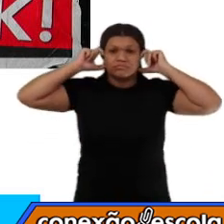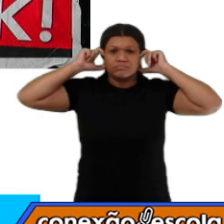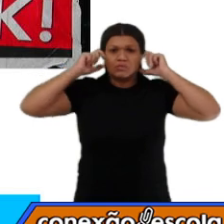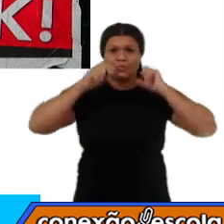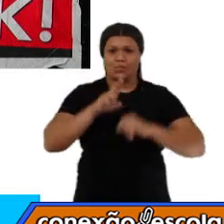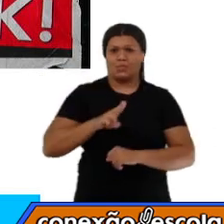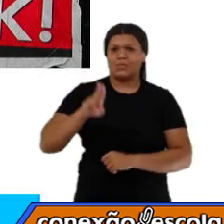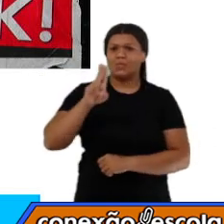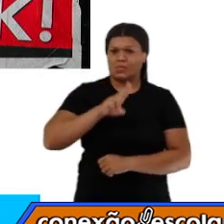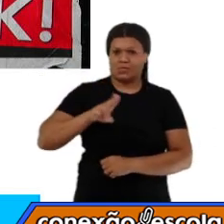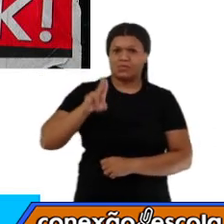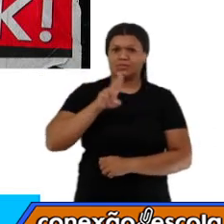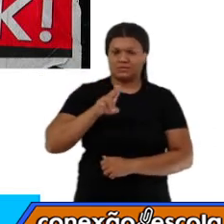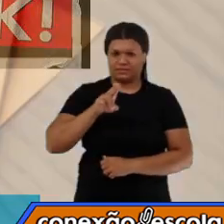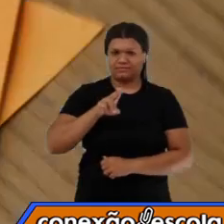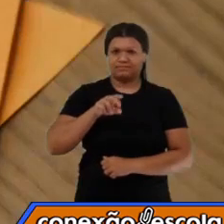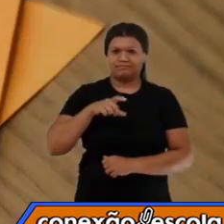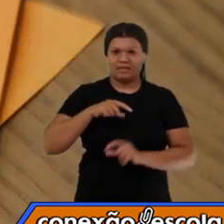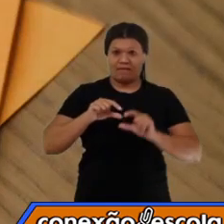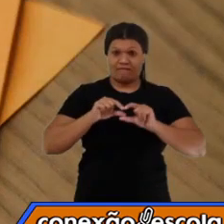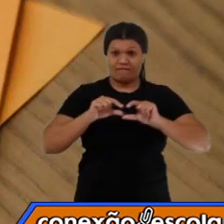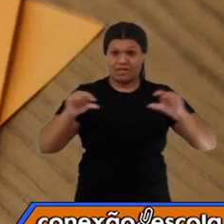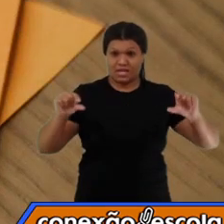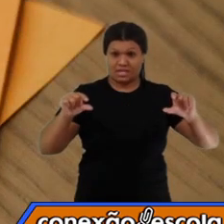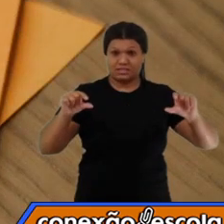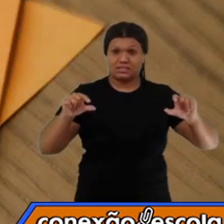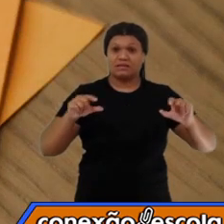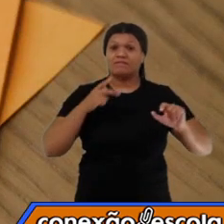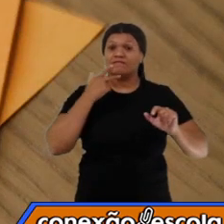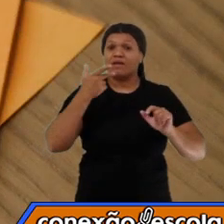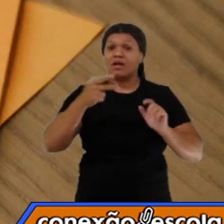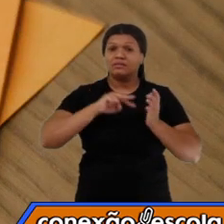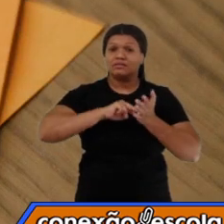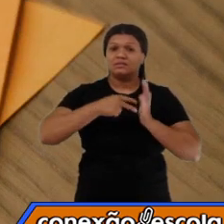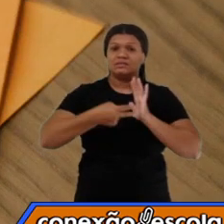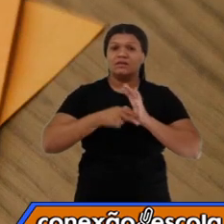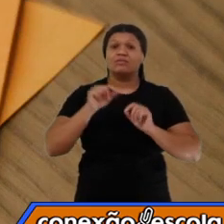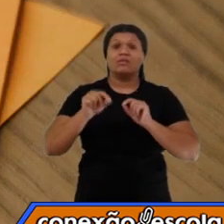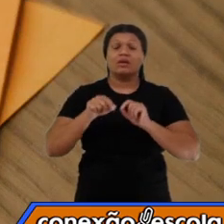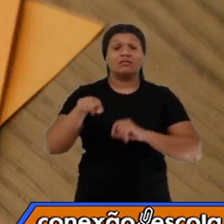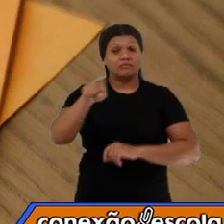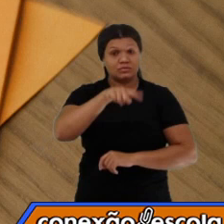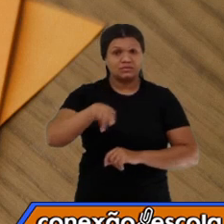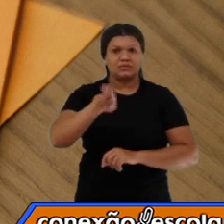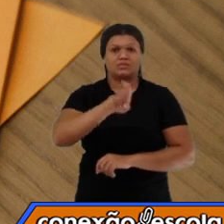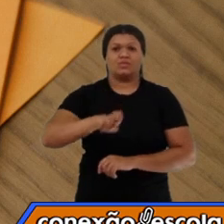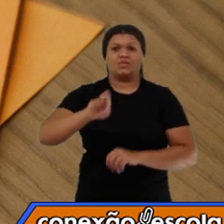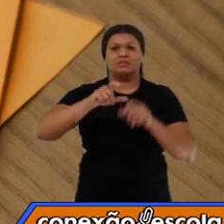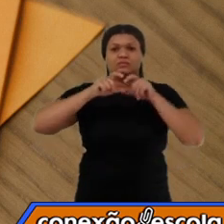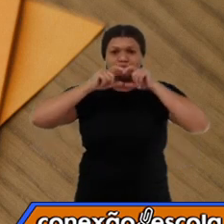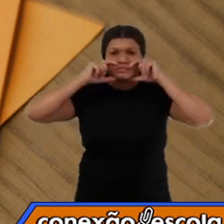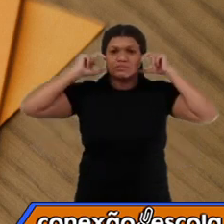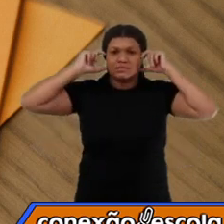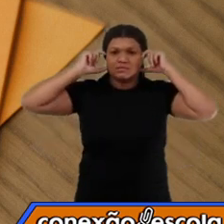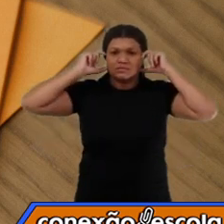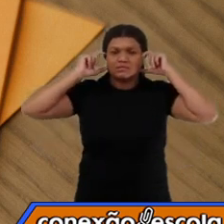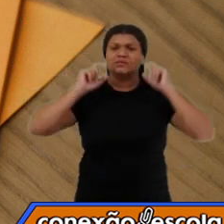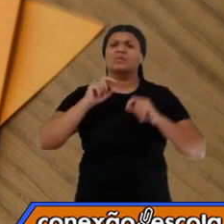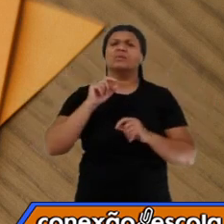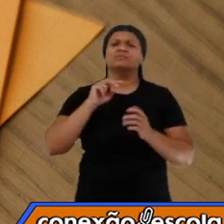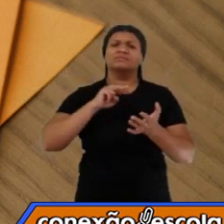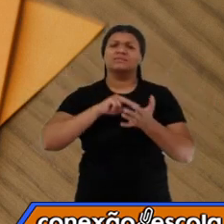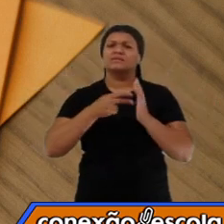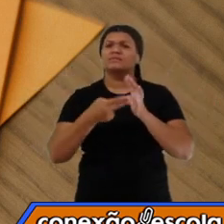em português significa use máscara. O que a gente pode inferir dessa imagem? Que